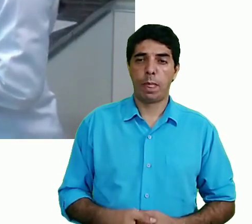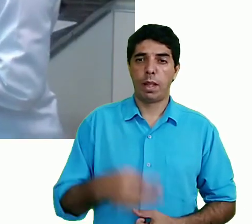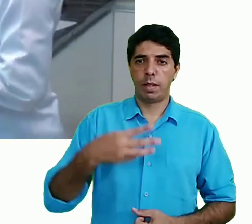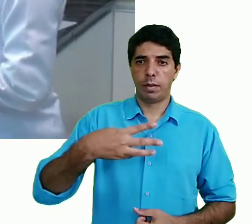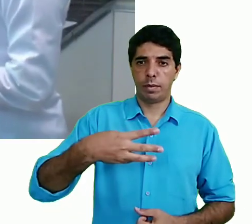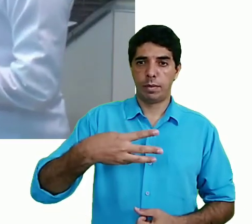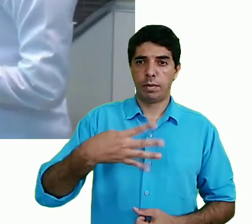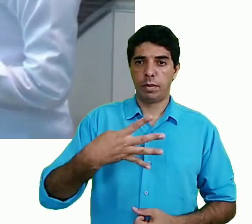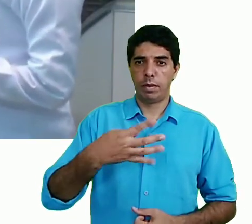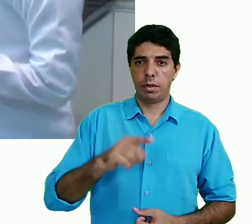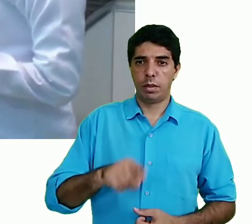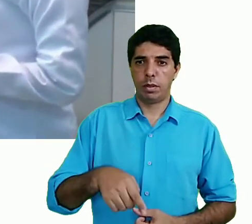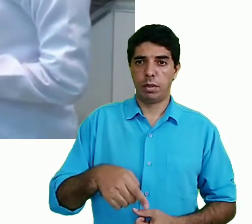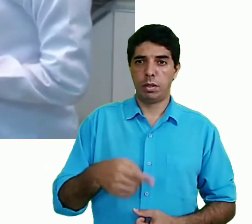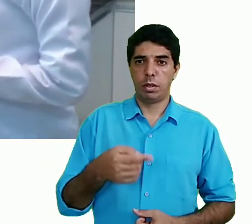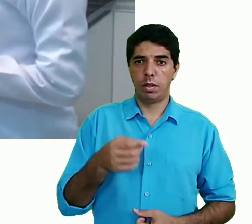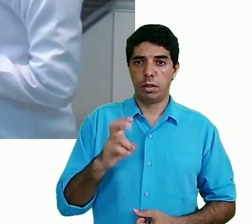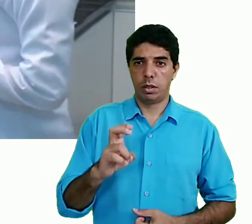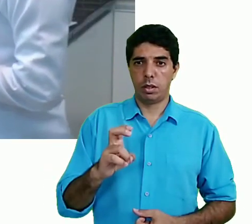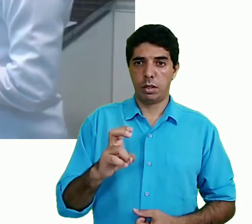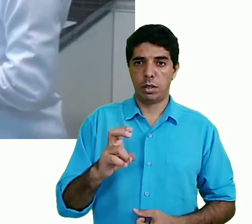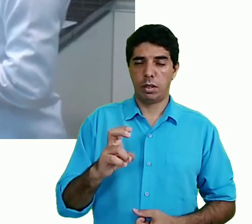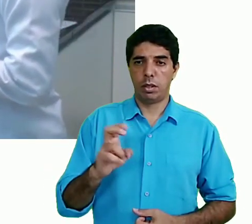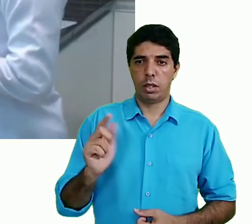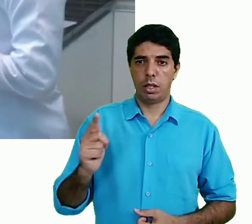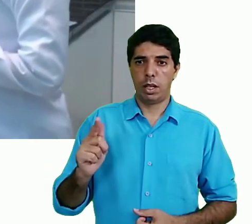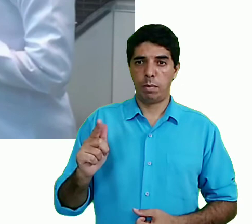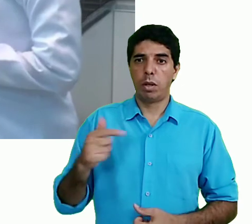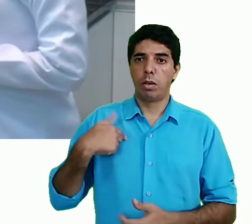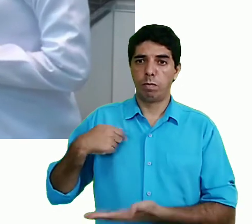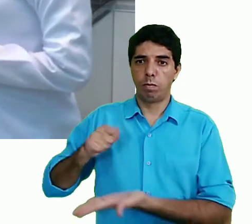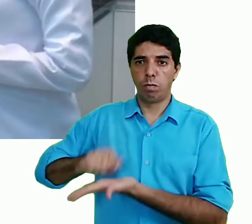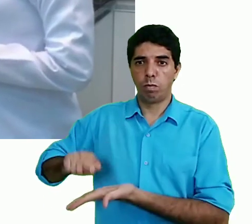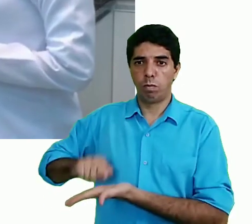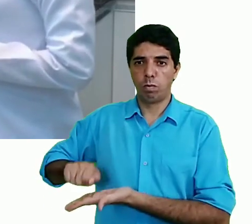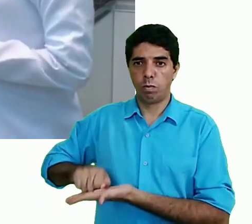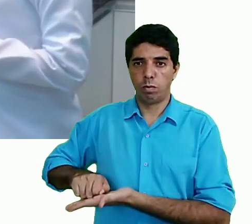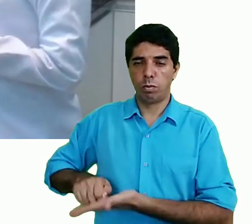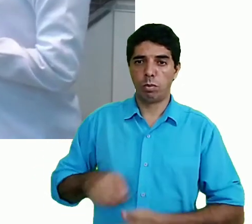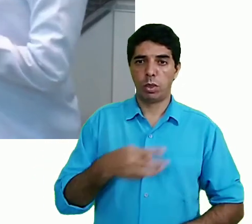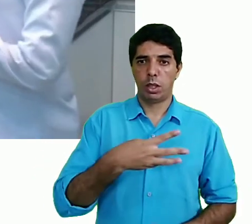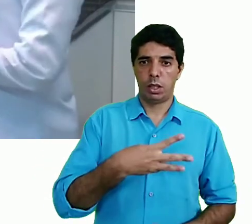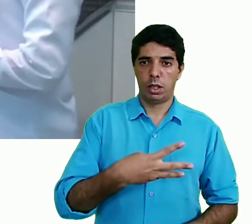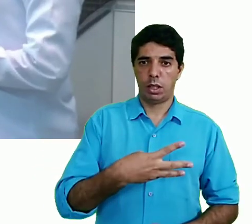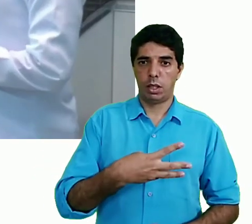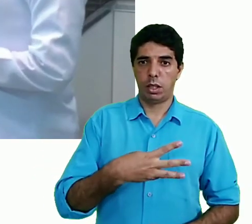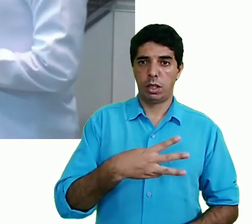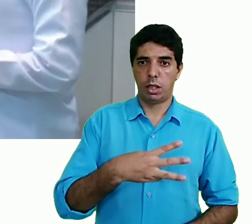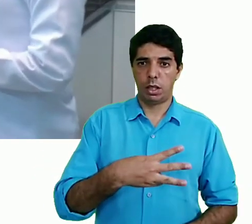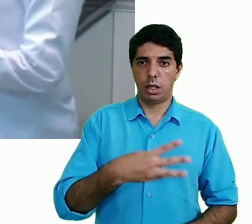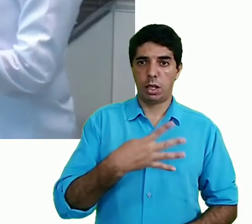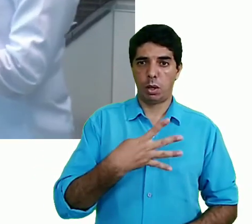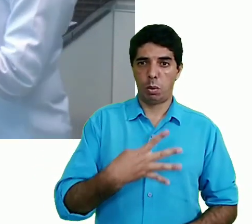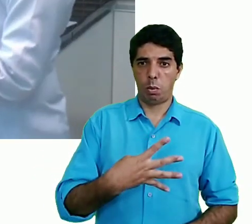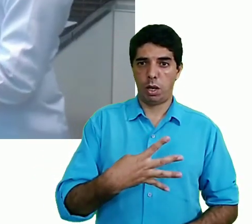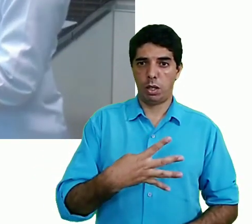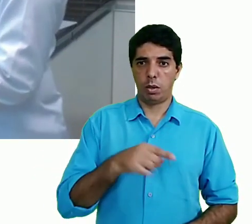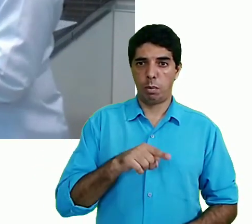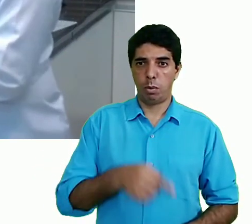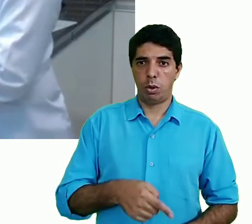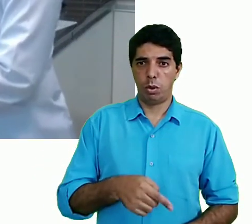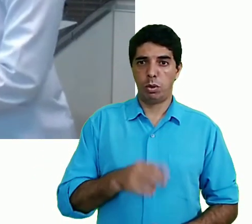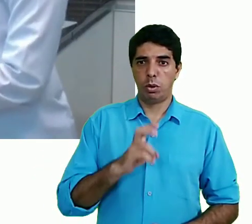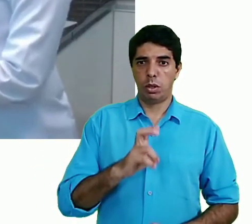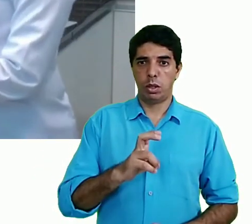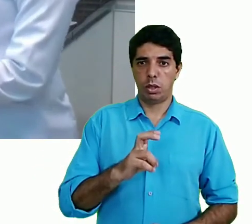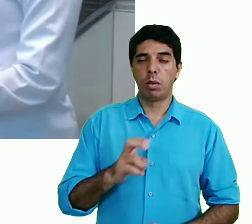massa de 34,46 gramas, que estarei anotando. Então, nesse momento, vocês tenham em mãos